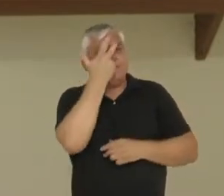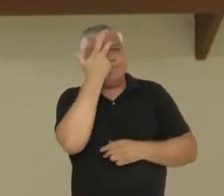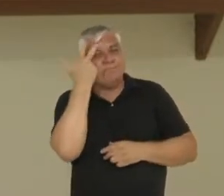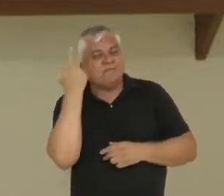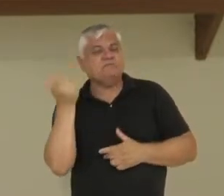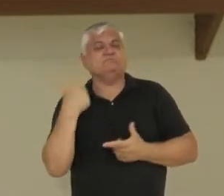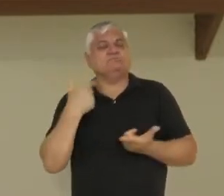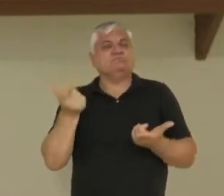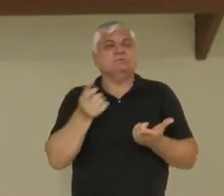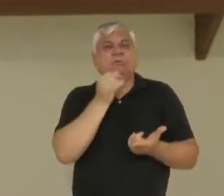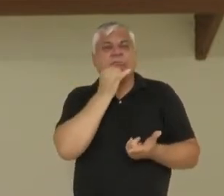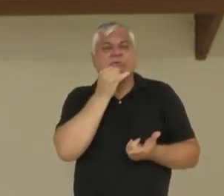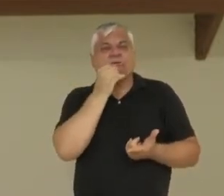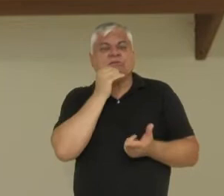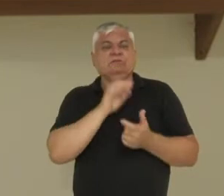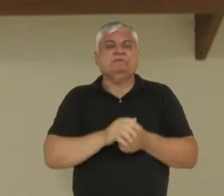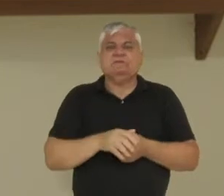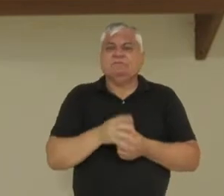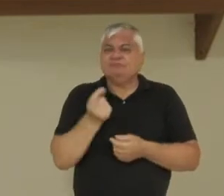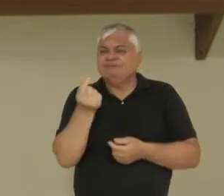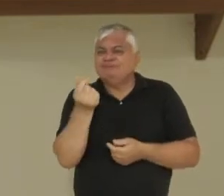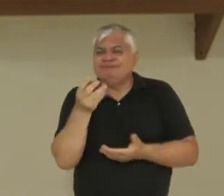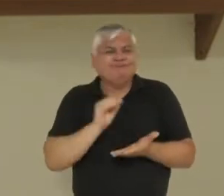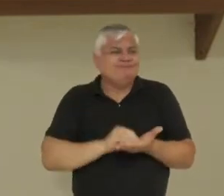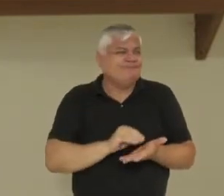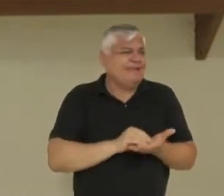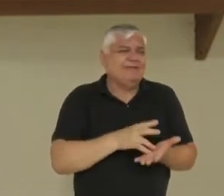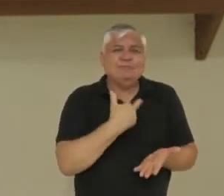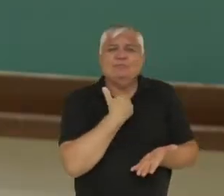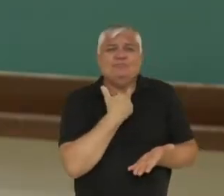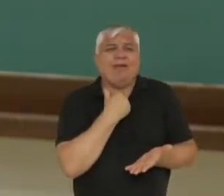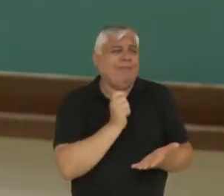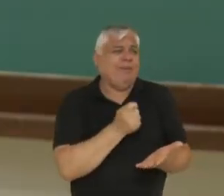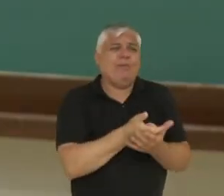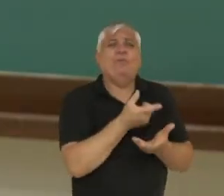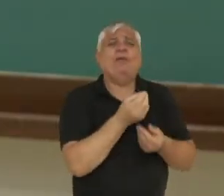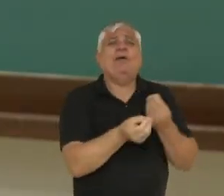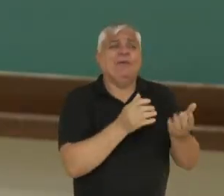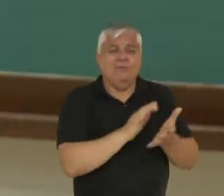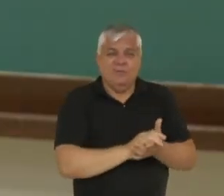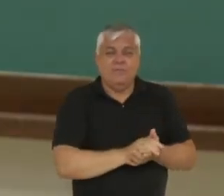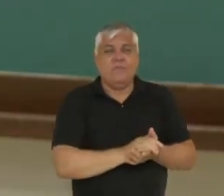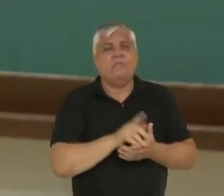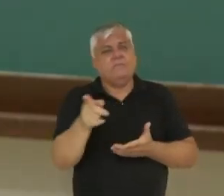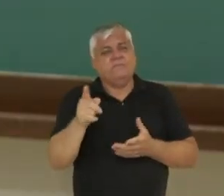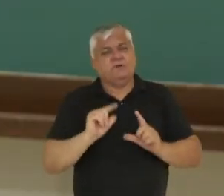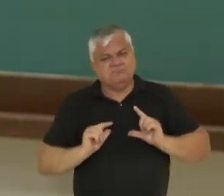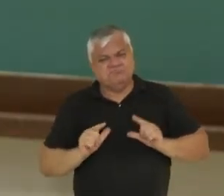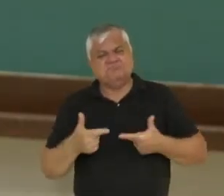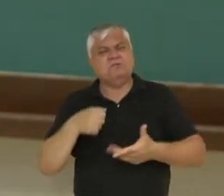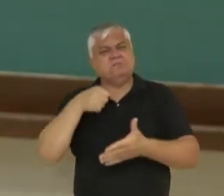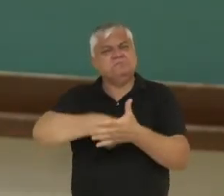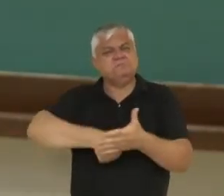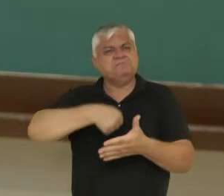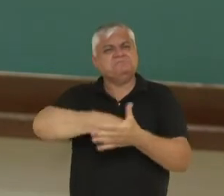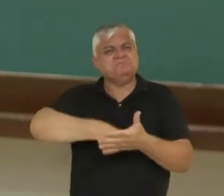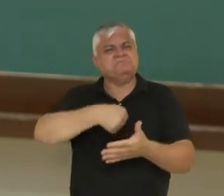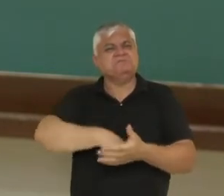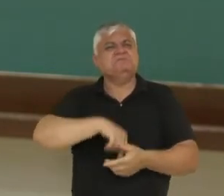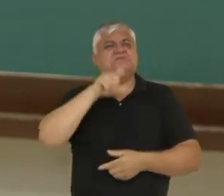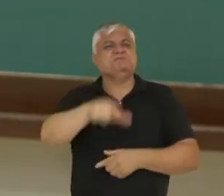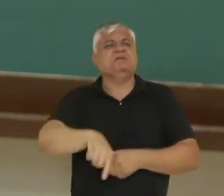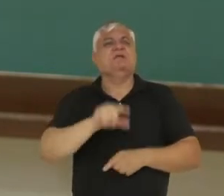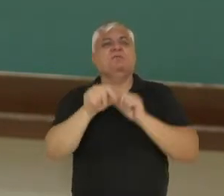má quantidade de verba não consigam adquirir terras e logicamente lutem pelos seus direitos através de um